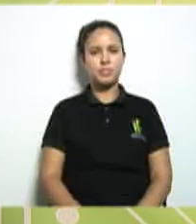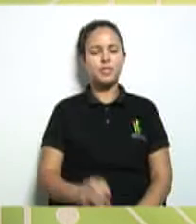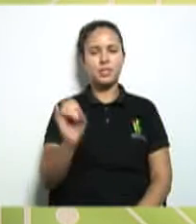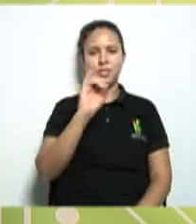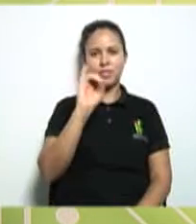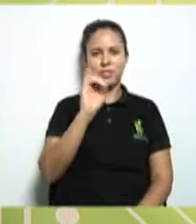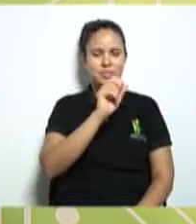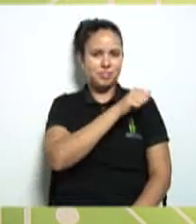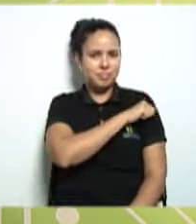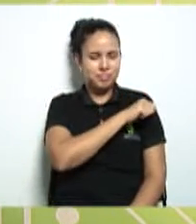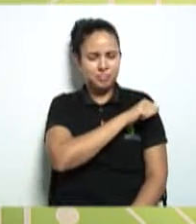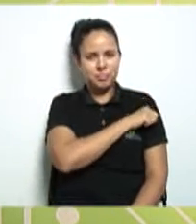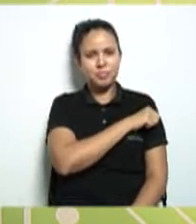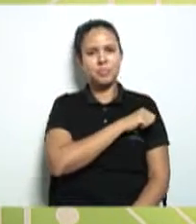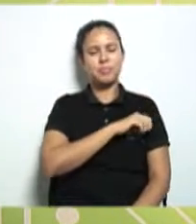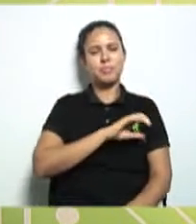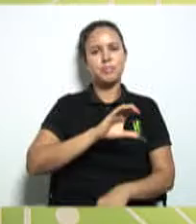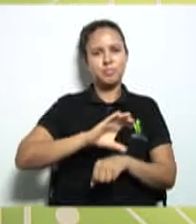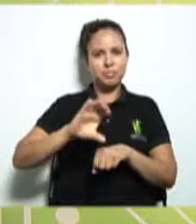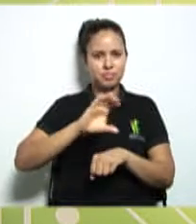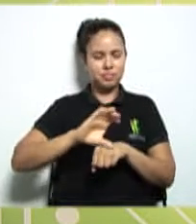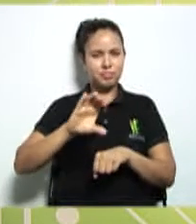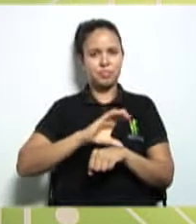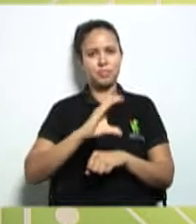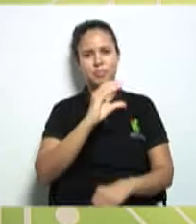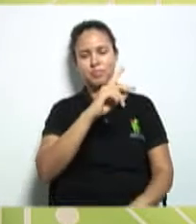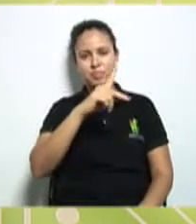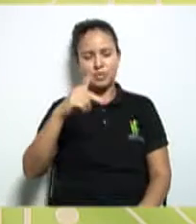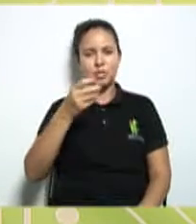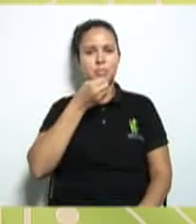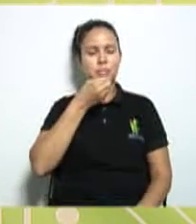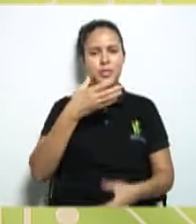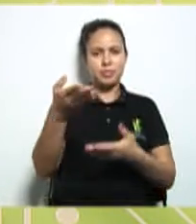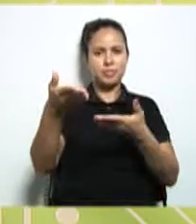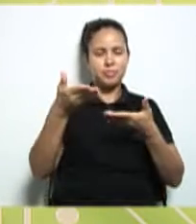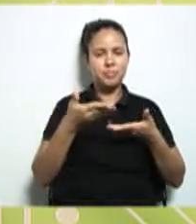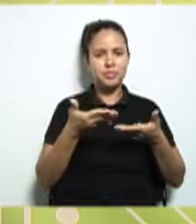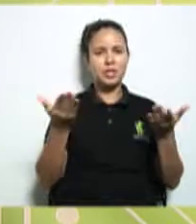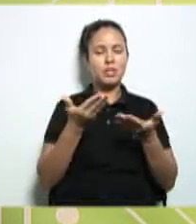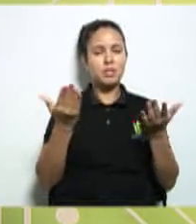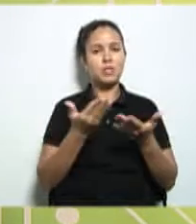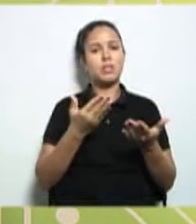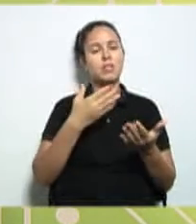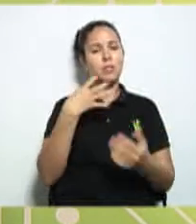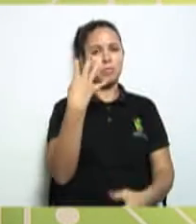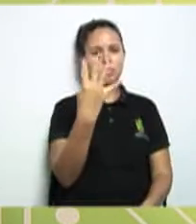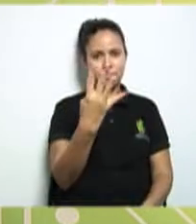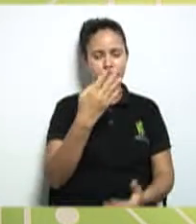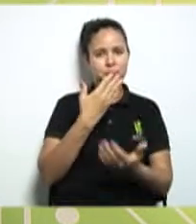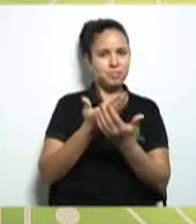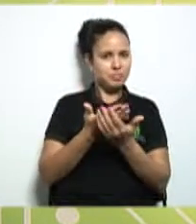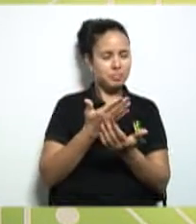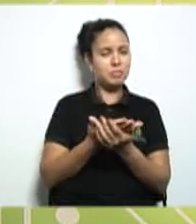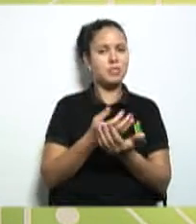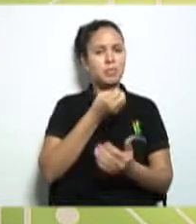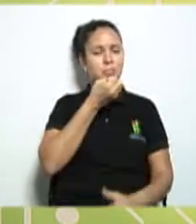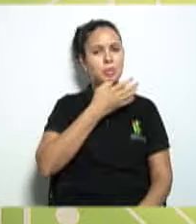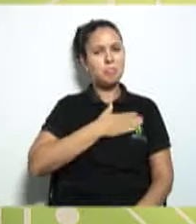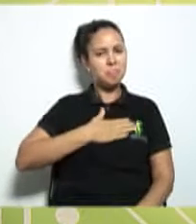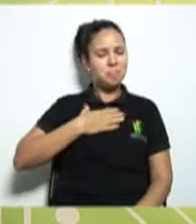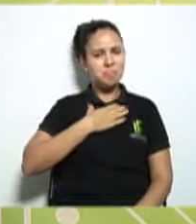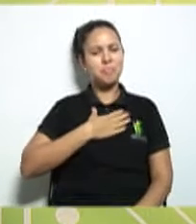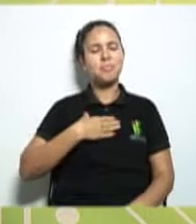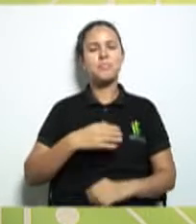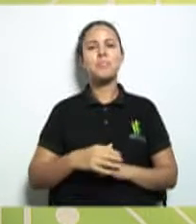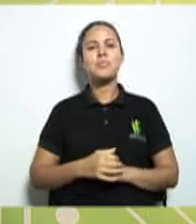Olá, alunos do nosso curso de cooperativismo, sejam bem-vindos. Chegamos agora à nossa quarta aula. Olha que maravilha,